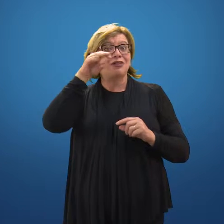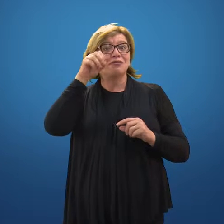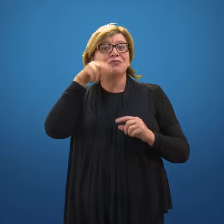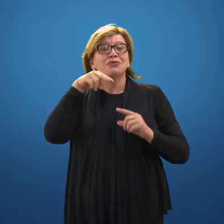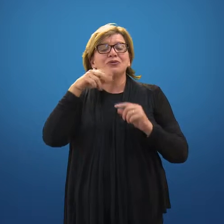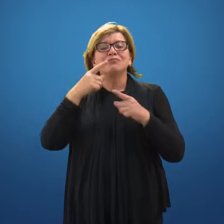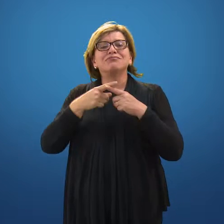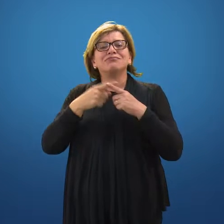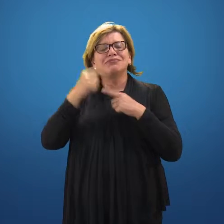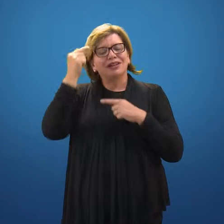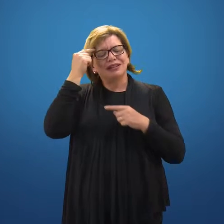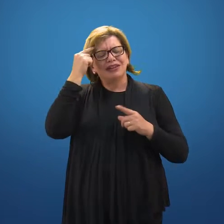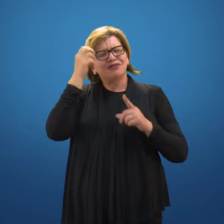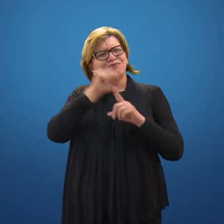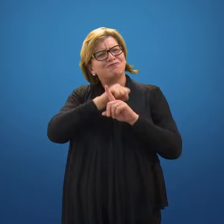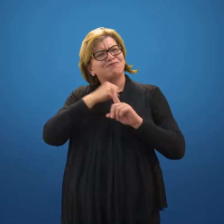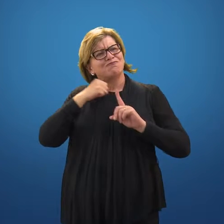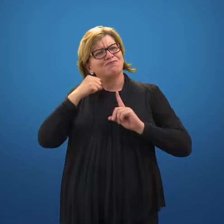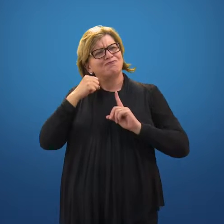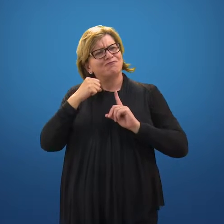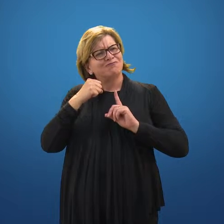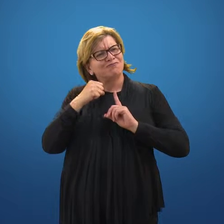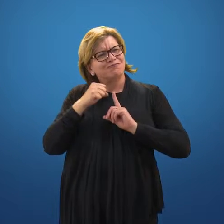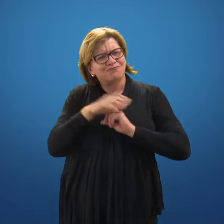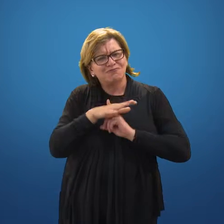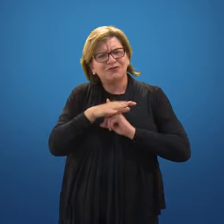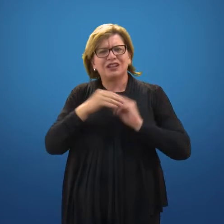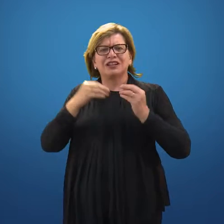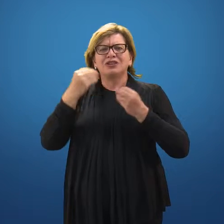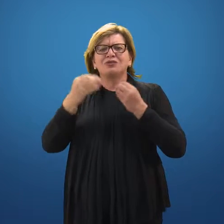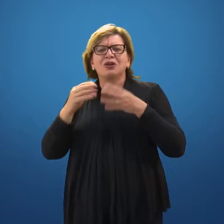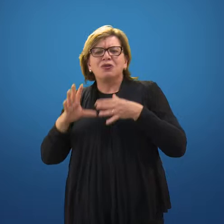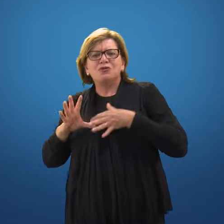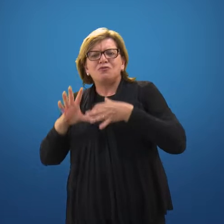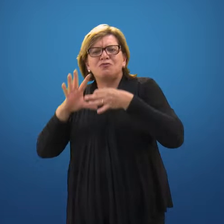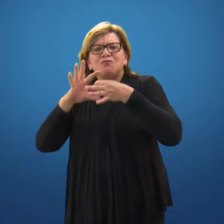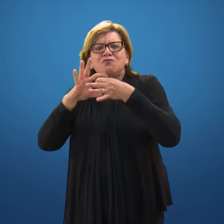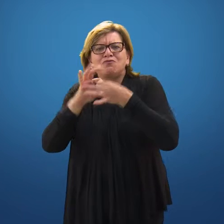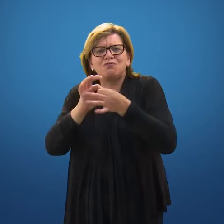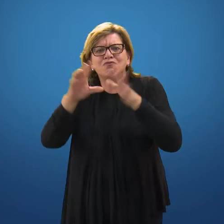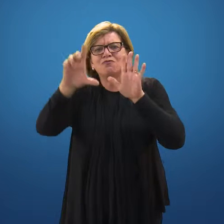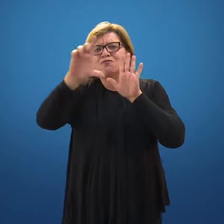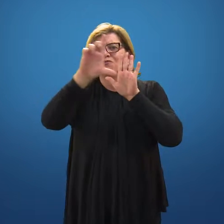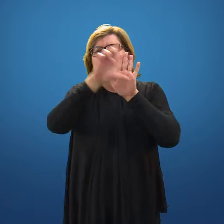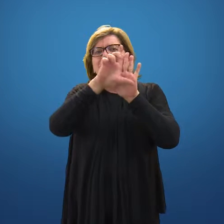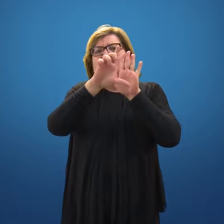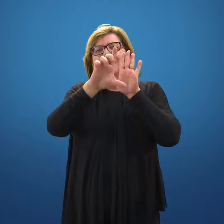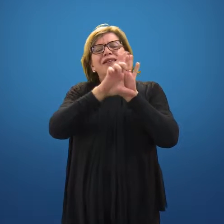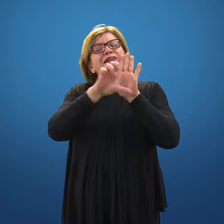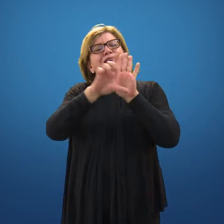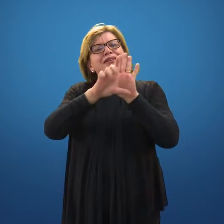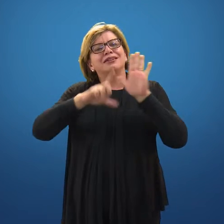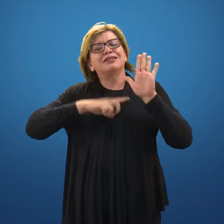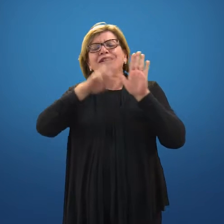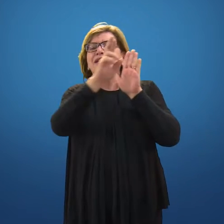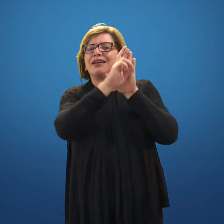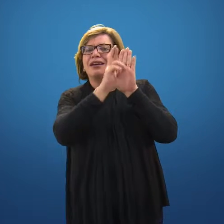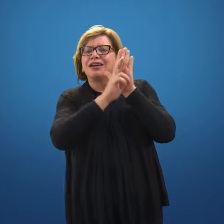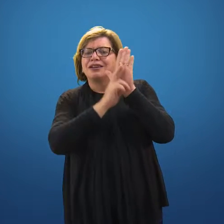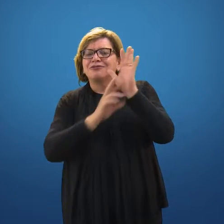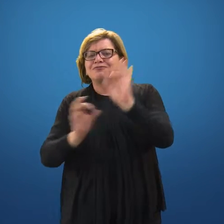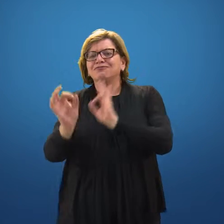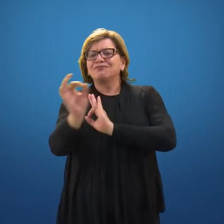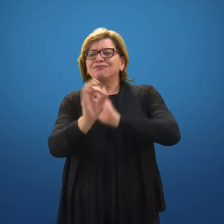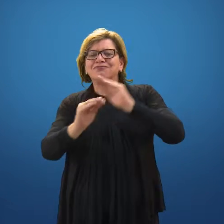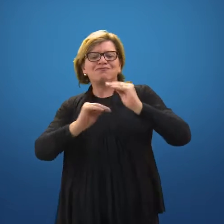pensar a sociedade enquanto um conjunto de leis que regem o seu desenvolvimento, a